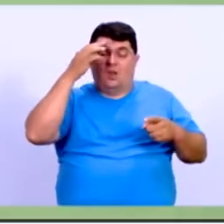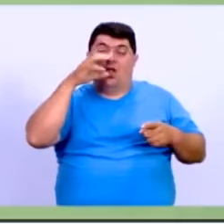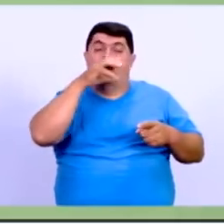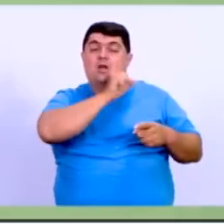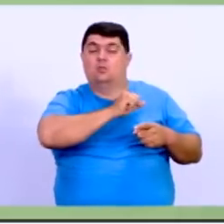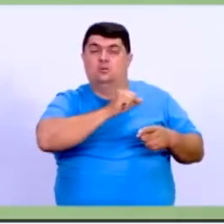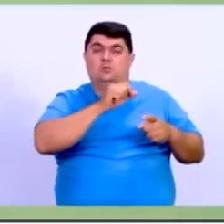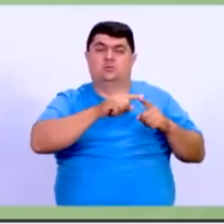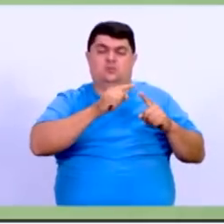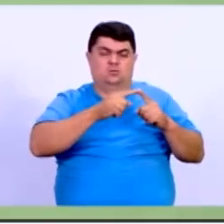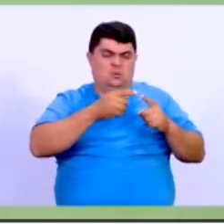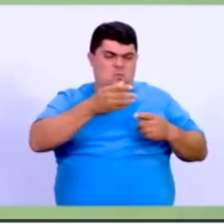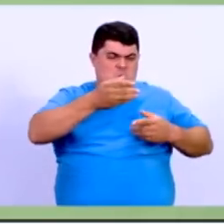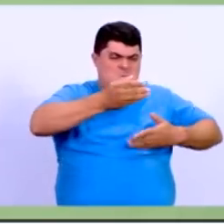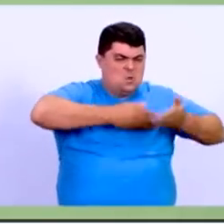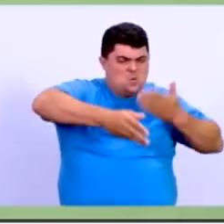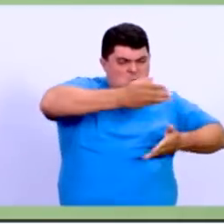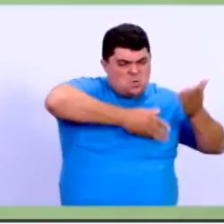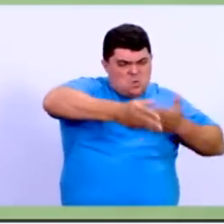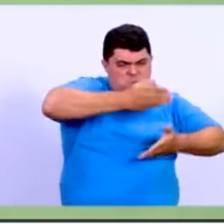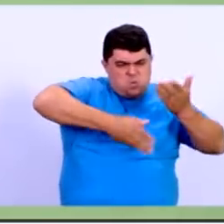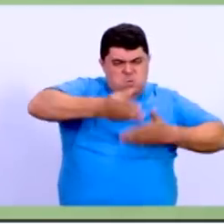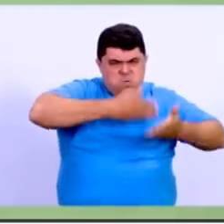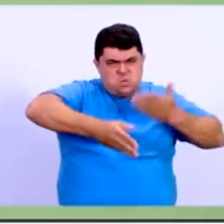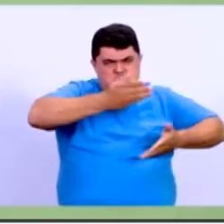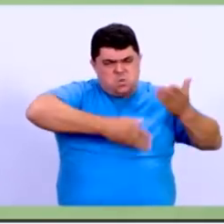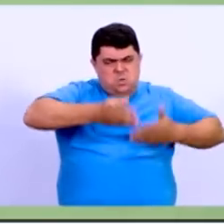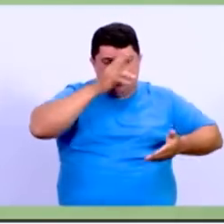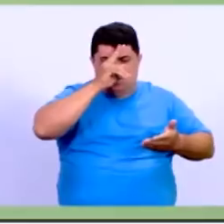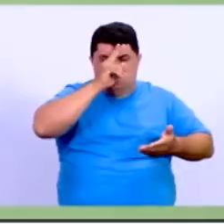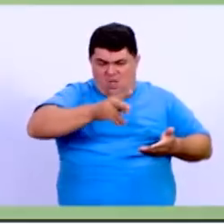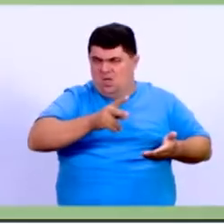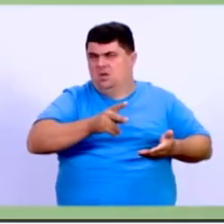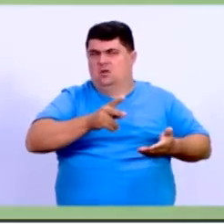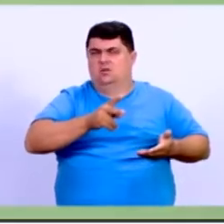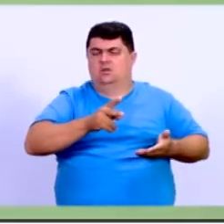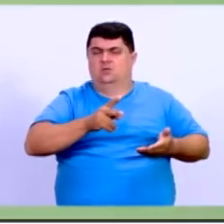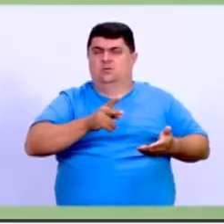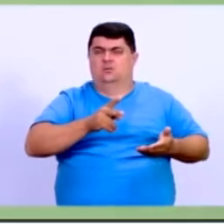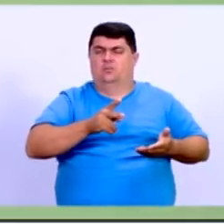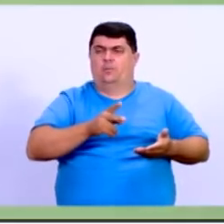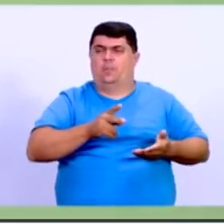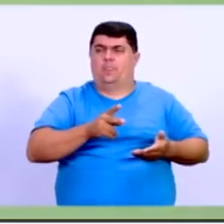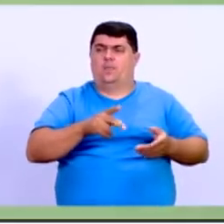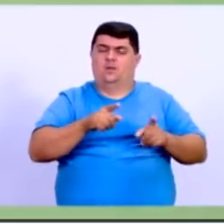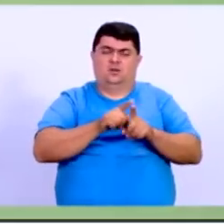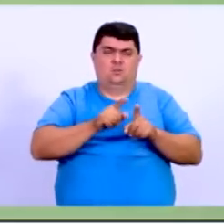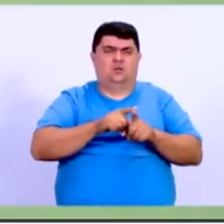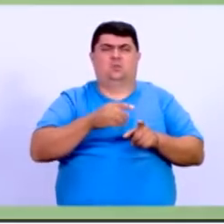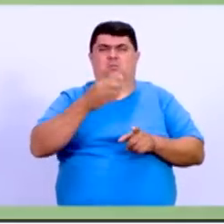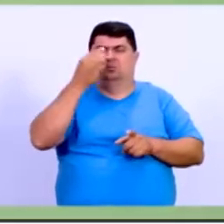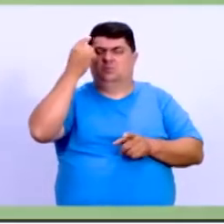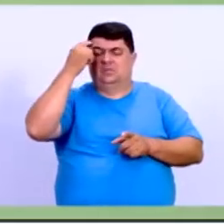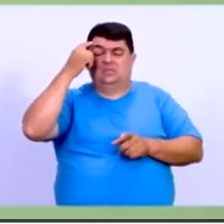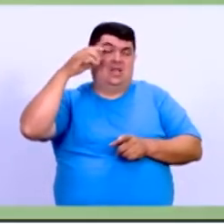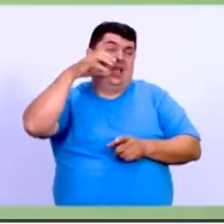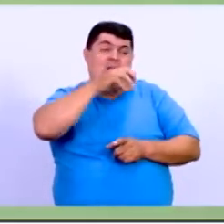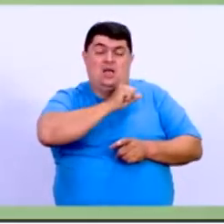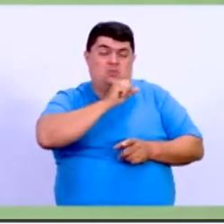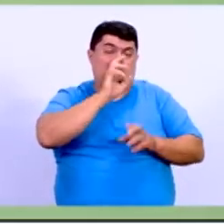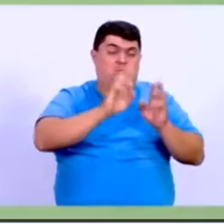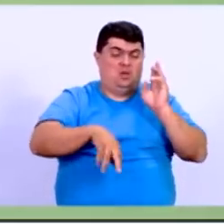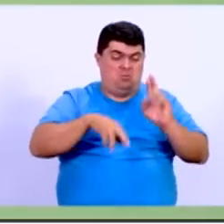alta taxa de disponibilidade. Olha aí, taxa de disponibilidade, capacidade de processamento. Olha